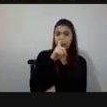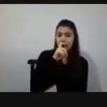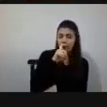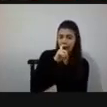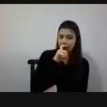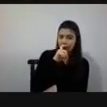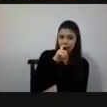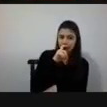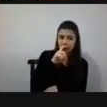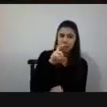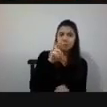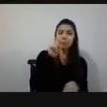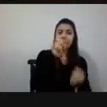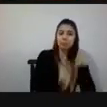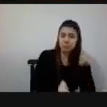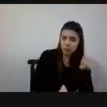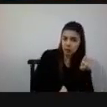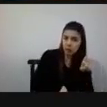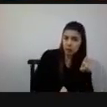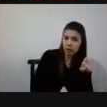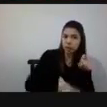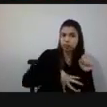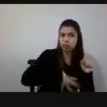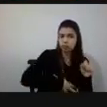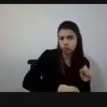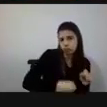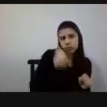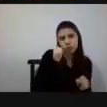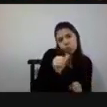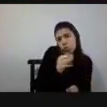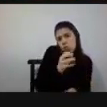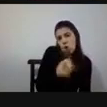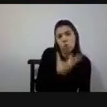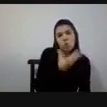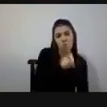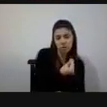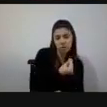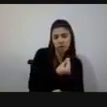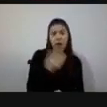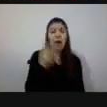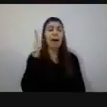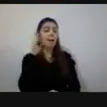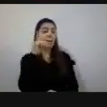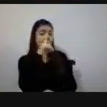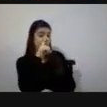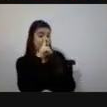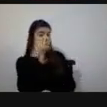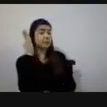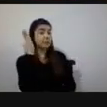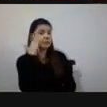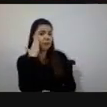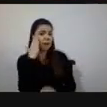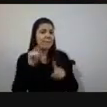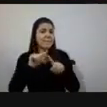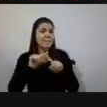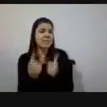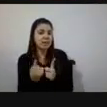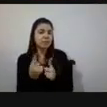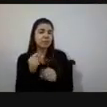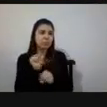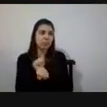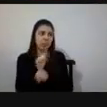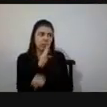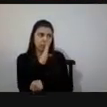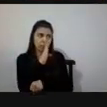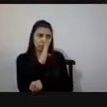filho, a mãe sabe, mas ela é omissa. Então, são as duas pessoas que mais deveriam